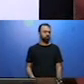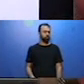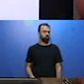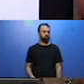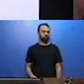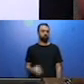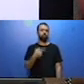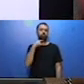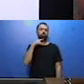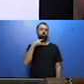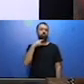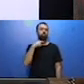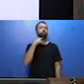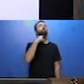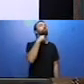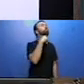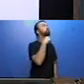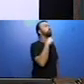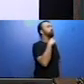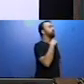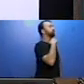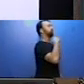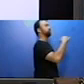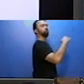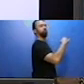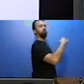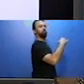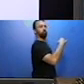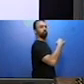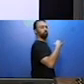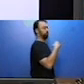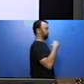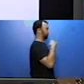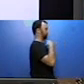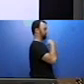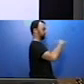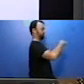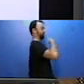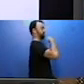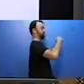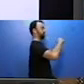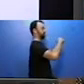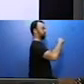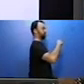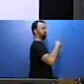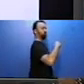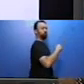Quando o rosto não ultrapassa a medida, nem se elevando e nem se abaixando,